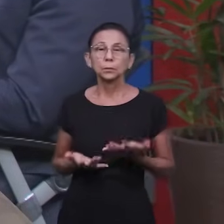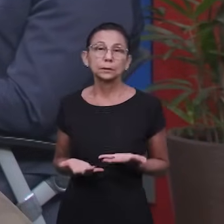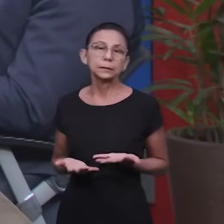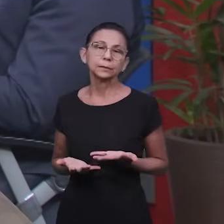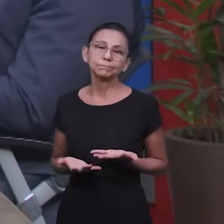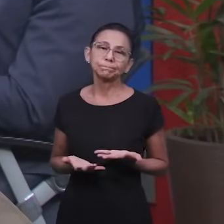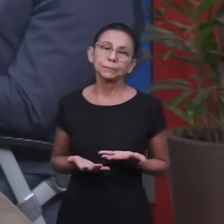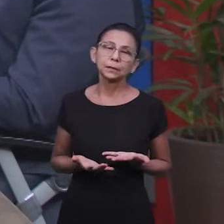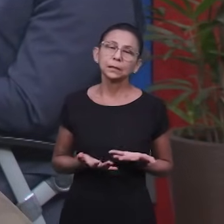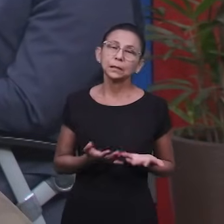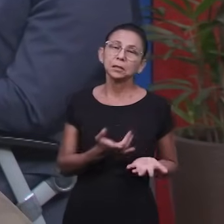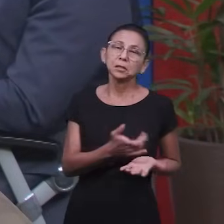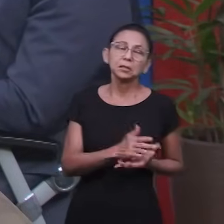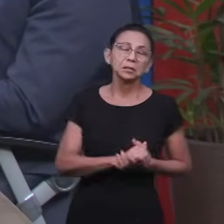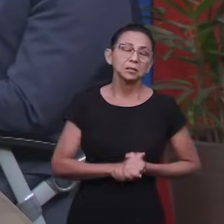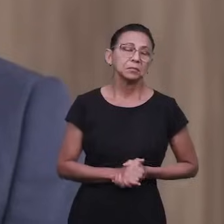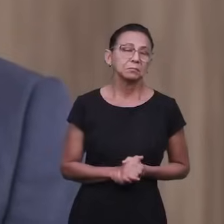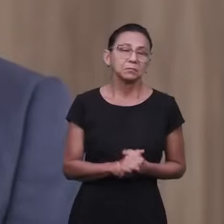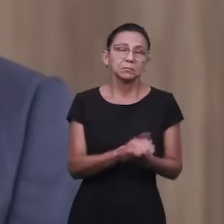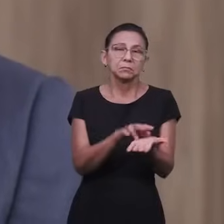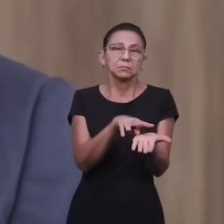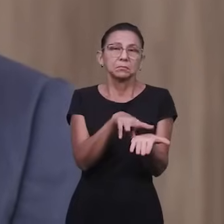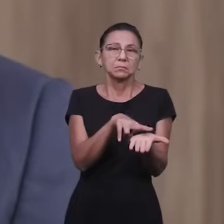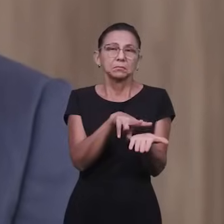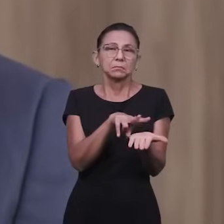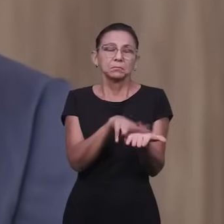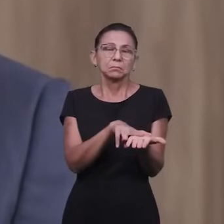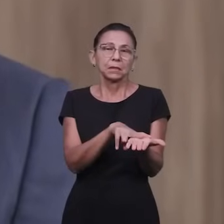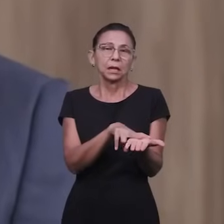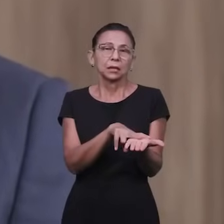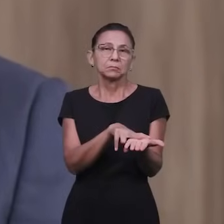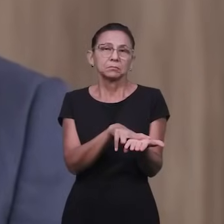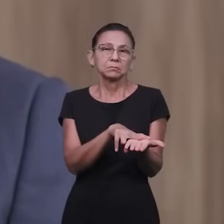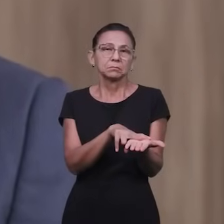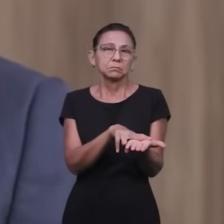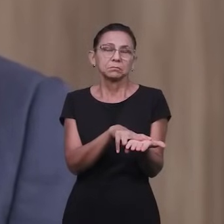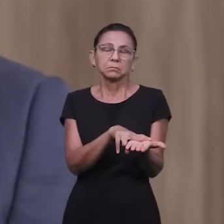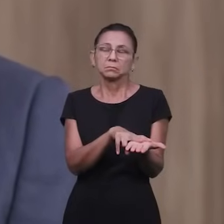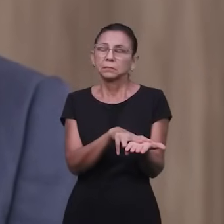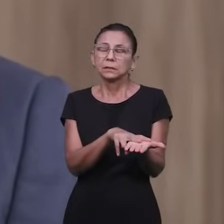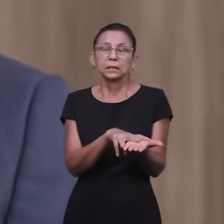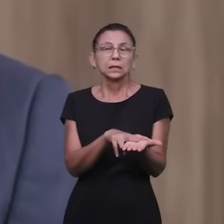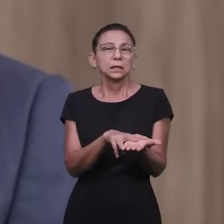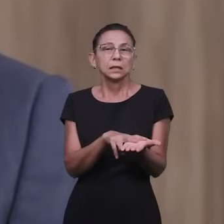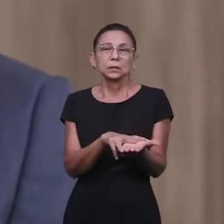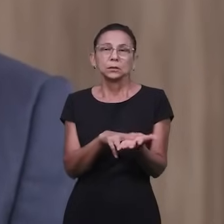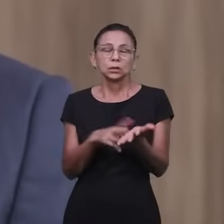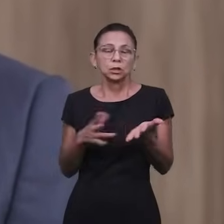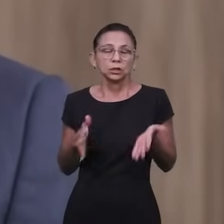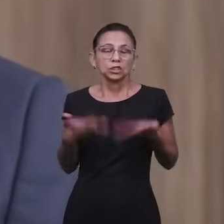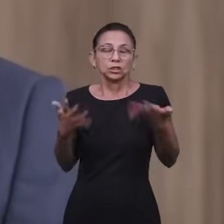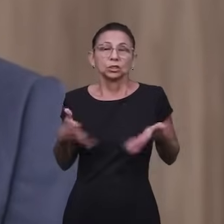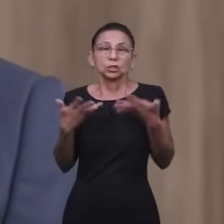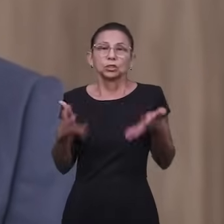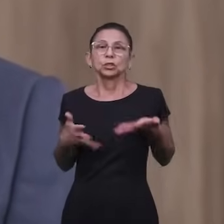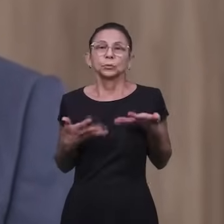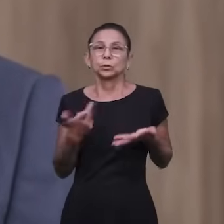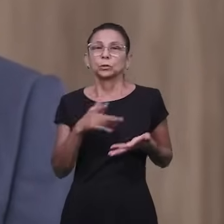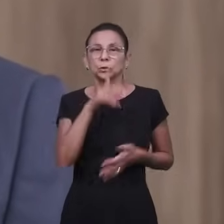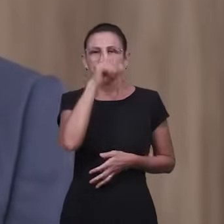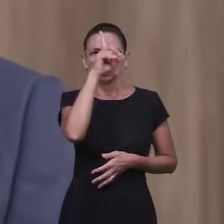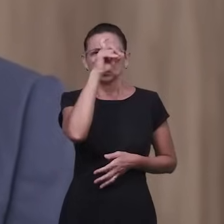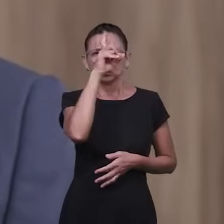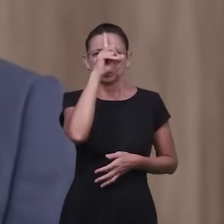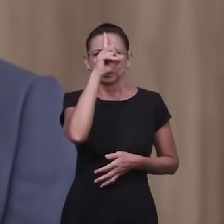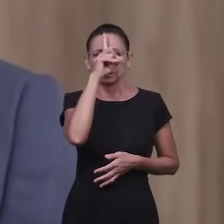respondia, ele não tinha estímulos, né? Então, ele estava sob uma cama e estava com aquela condição.